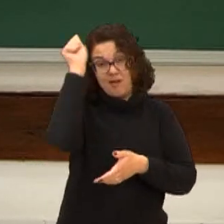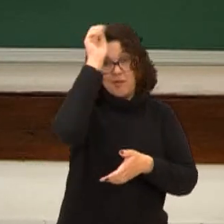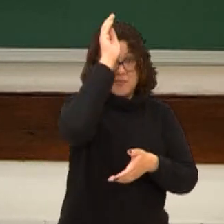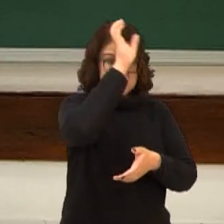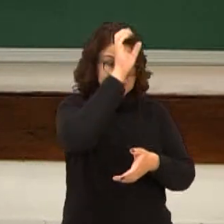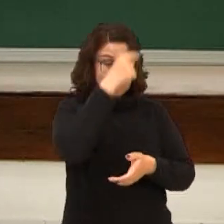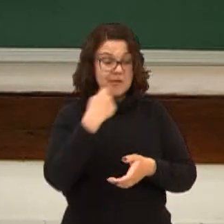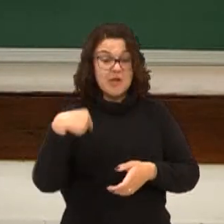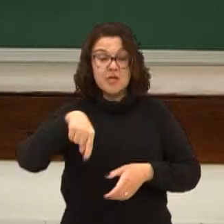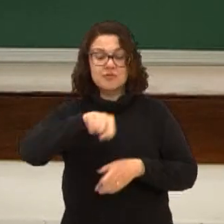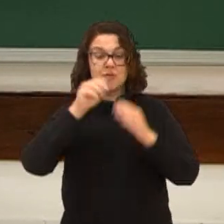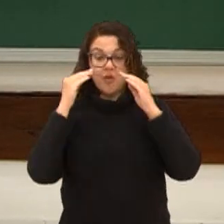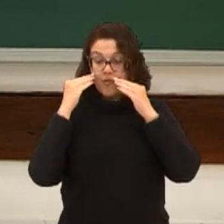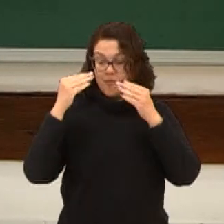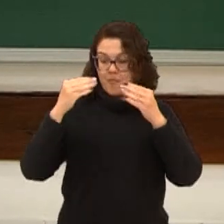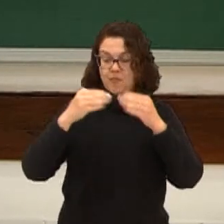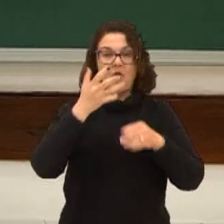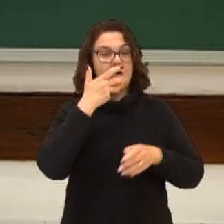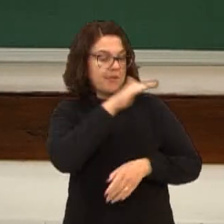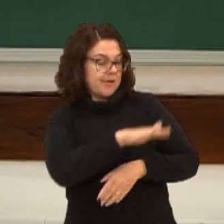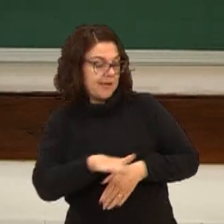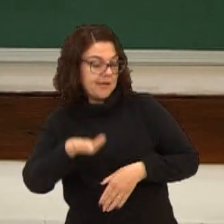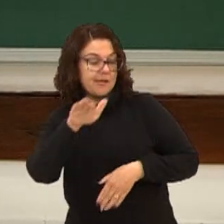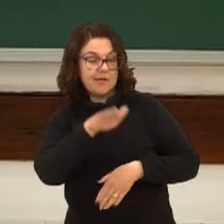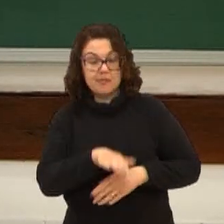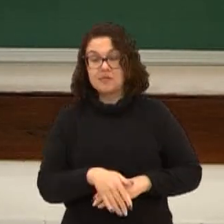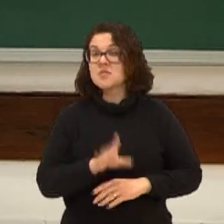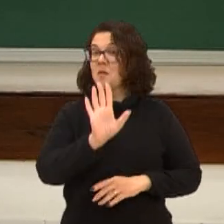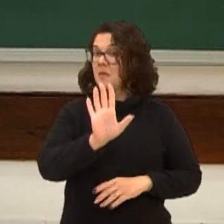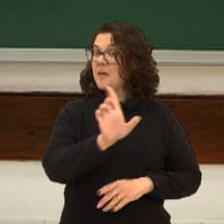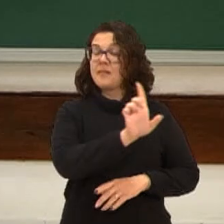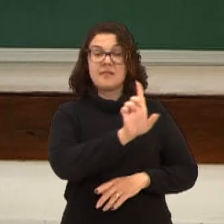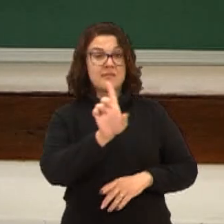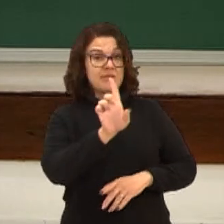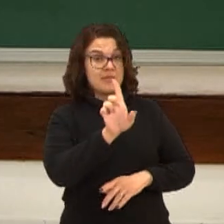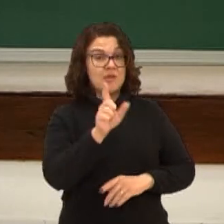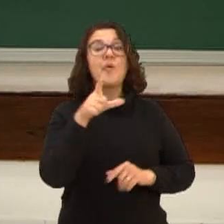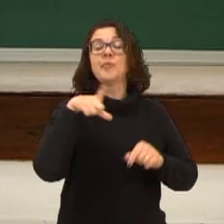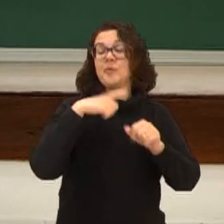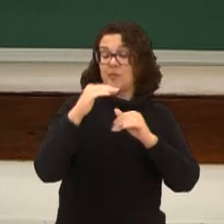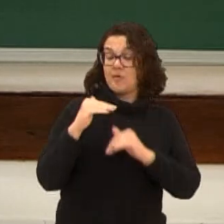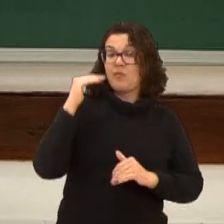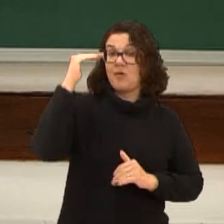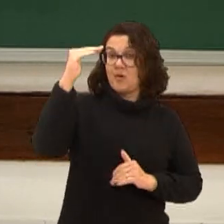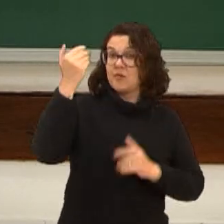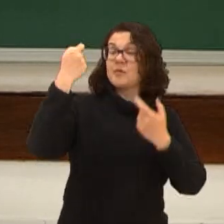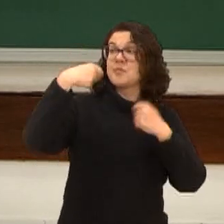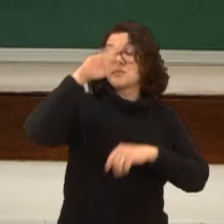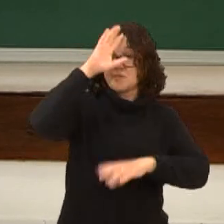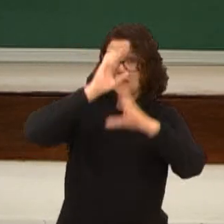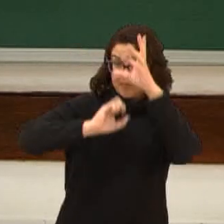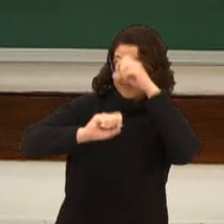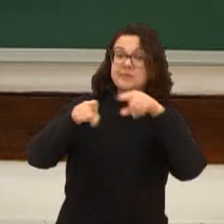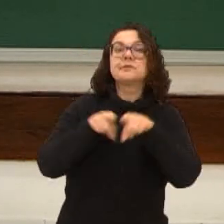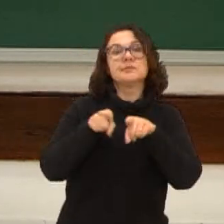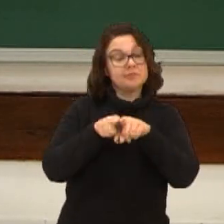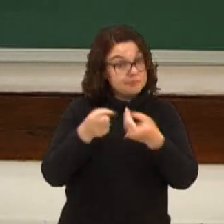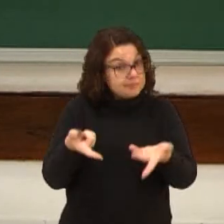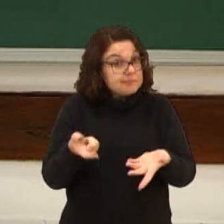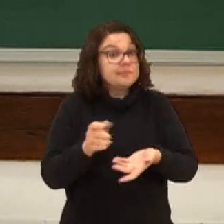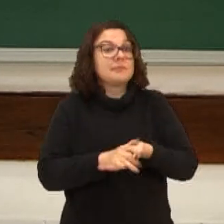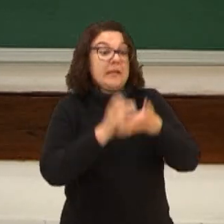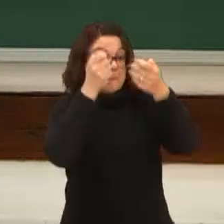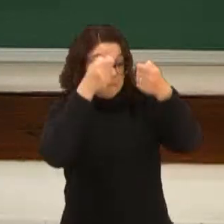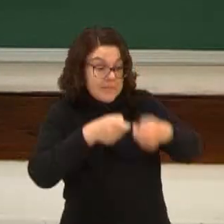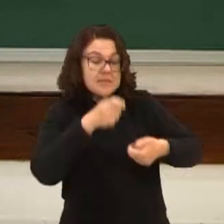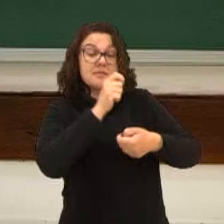nós ficamos focados em el niño, em la criança, mas o adulto, ele aprende? Aprende. Ele